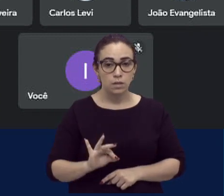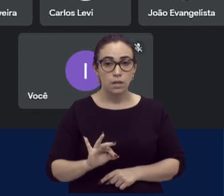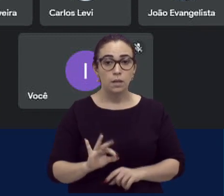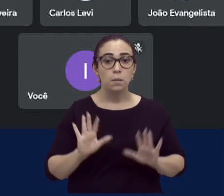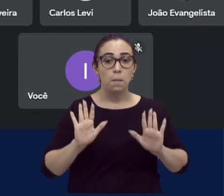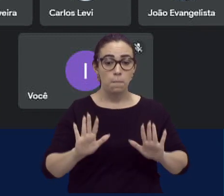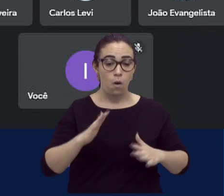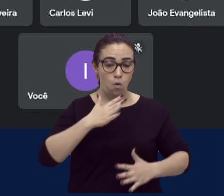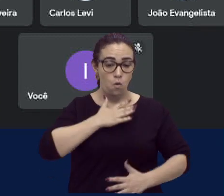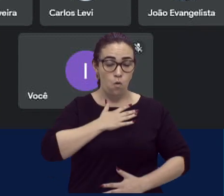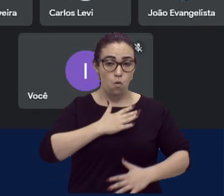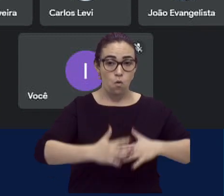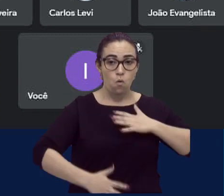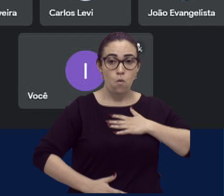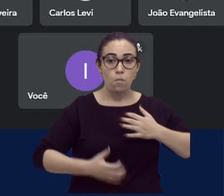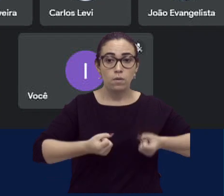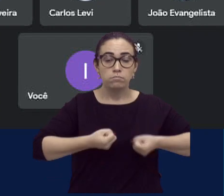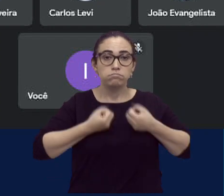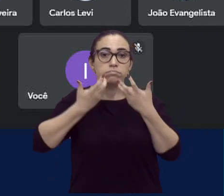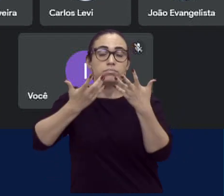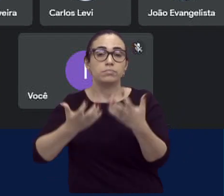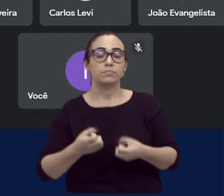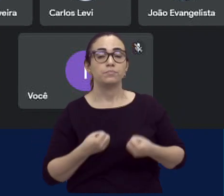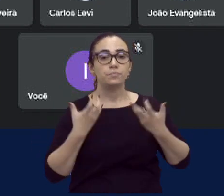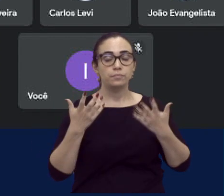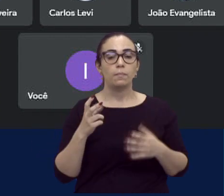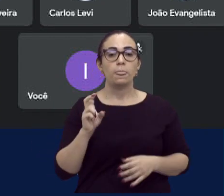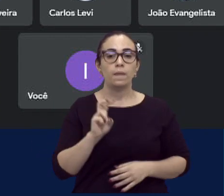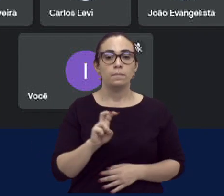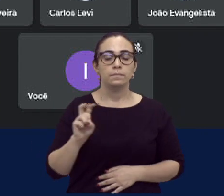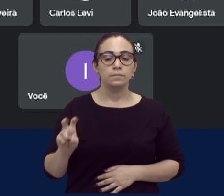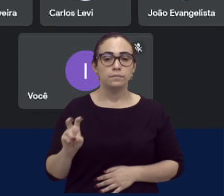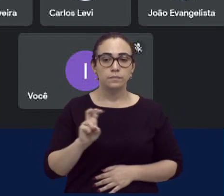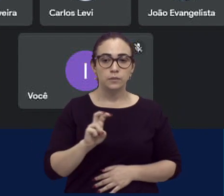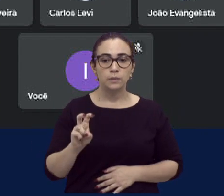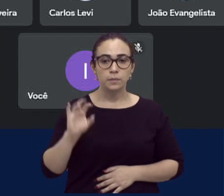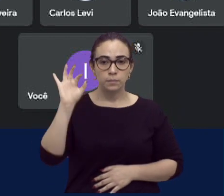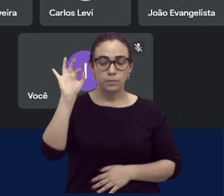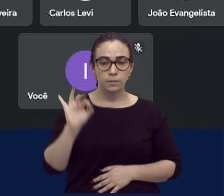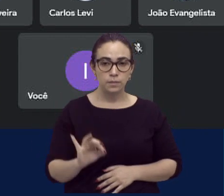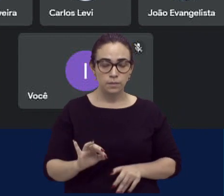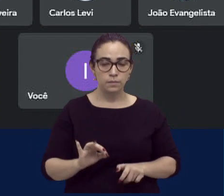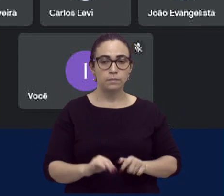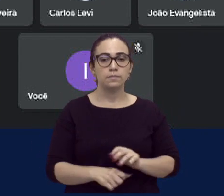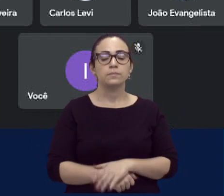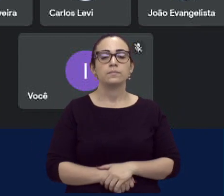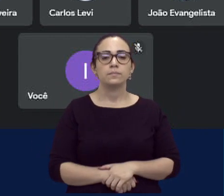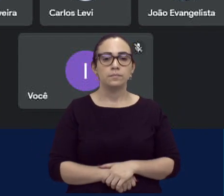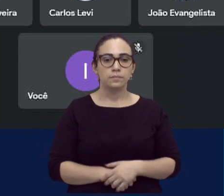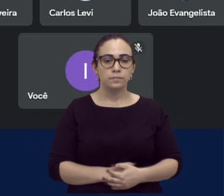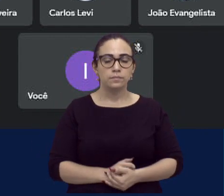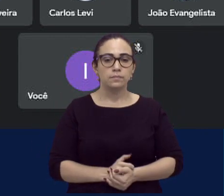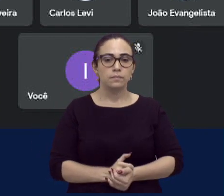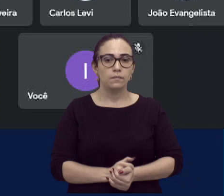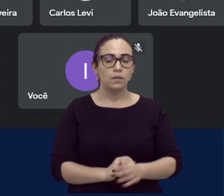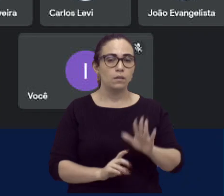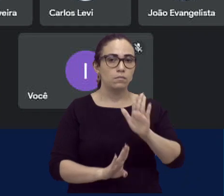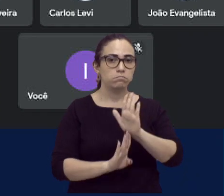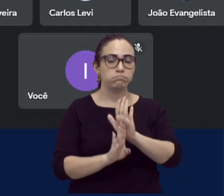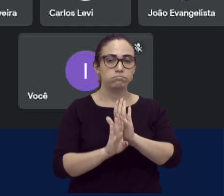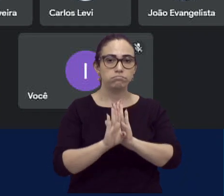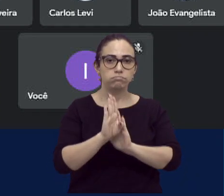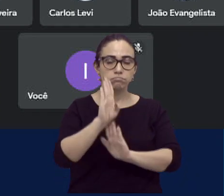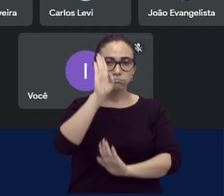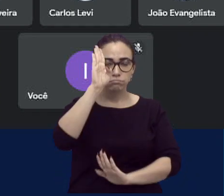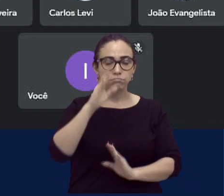sua linguagem corporal, ela vai falar mais alto do que todas as outras habilidades que você vai usar